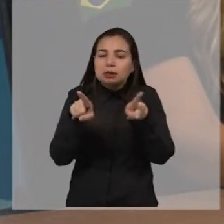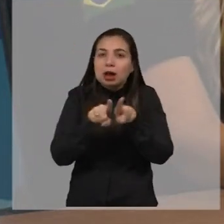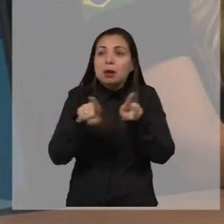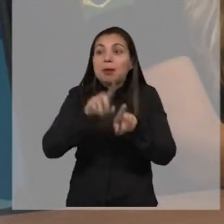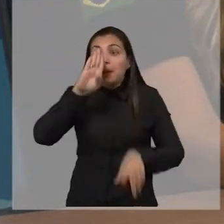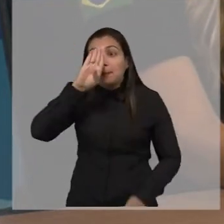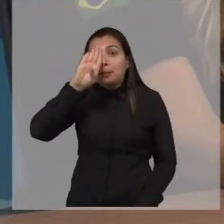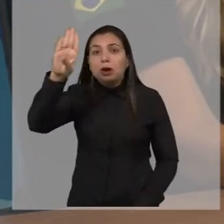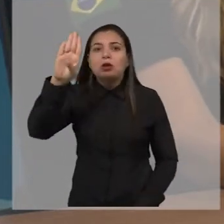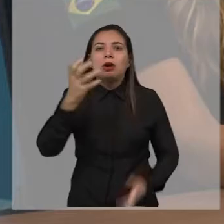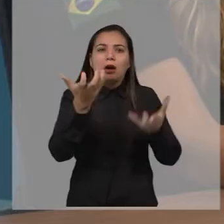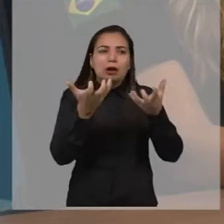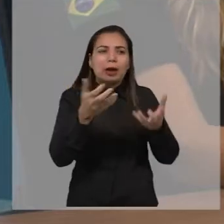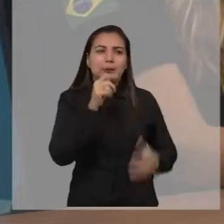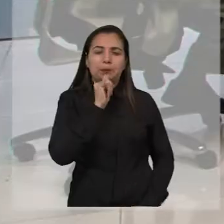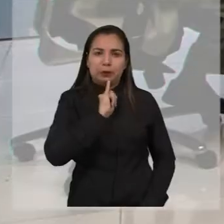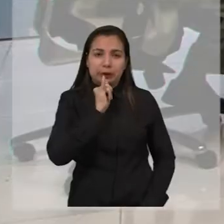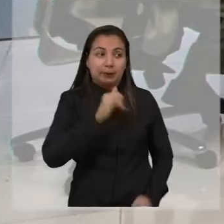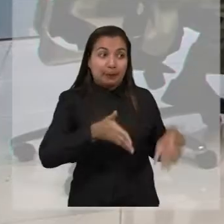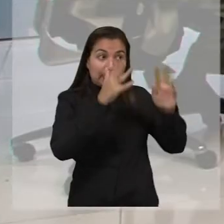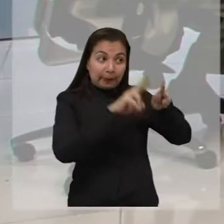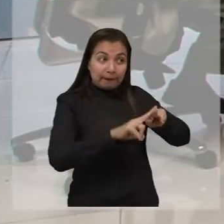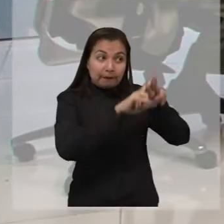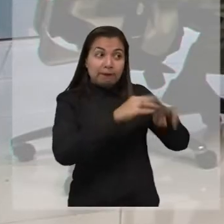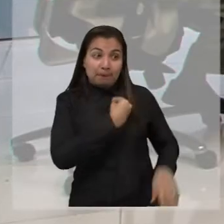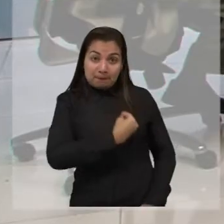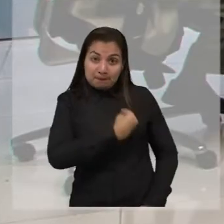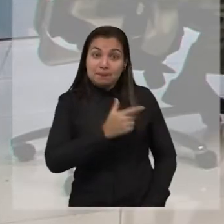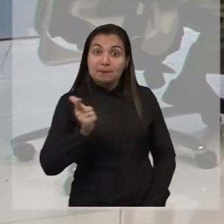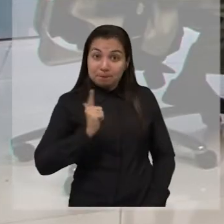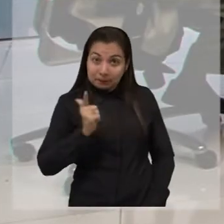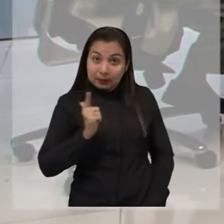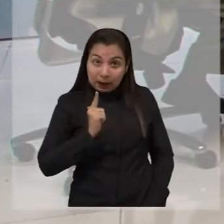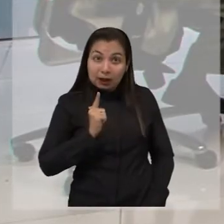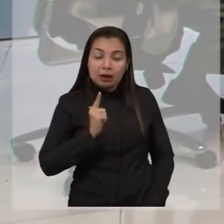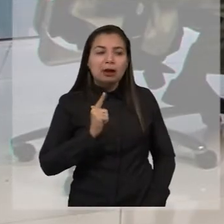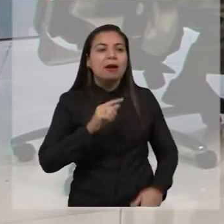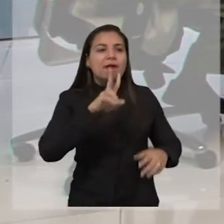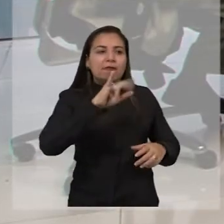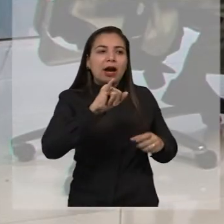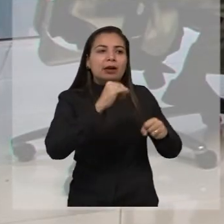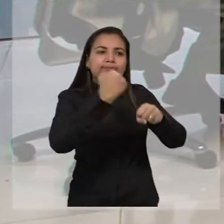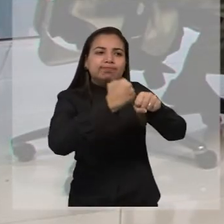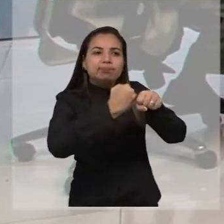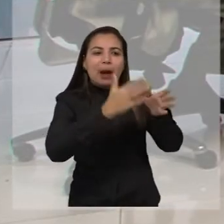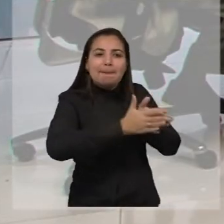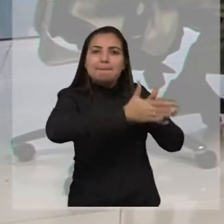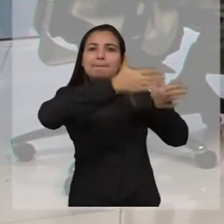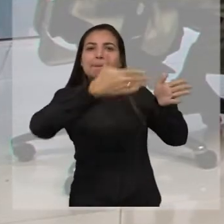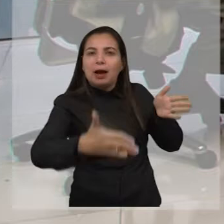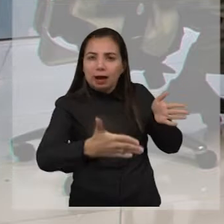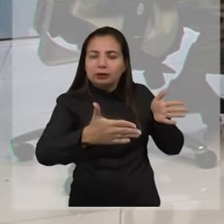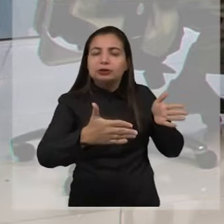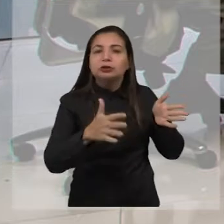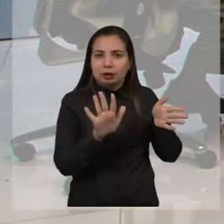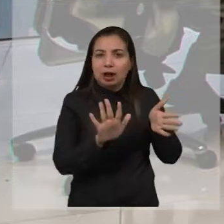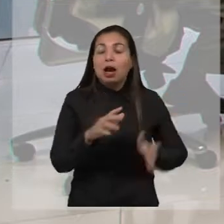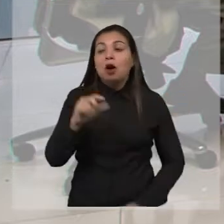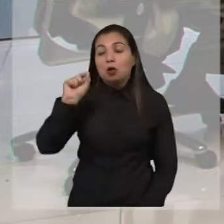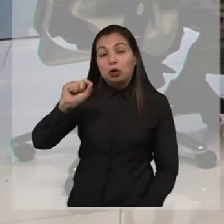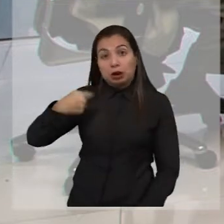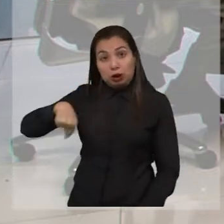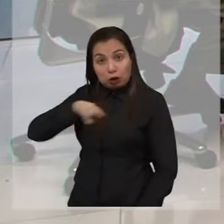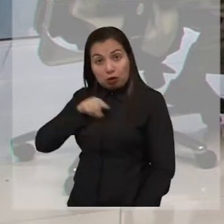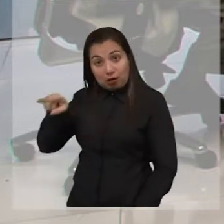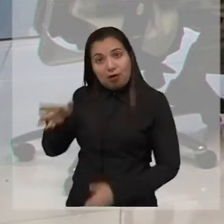unidades prisionais. A ampliação das que já existem. Certo? Certo. O Irmã Imelda não tem essa estrutura boa, né? Nós, com o apoio